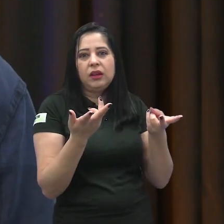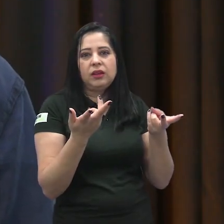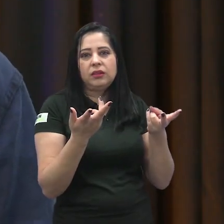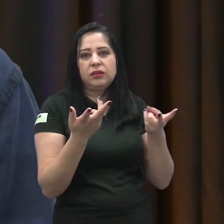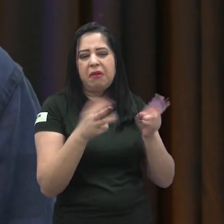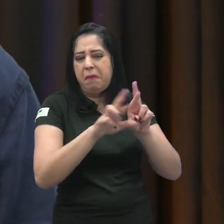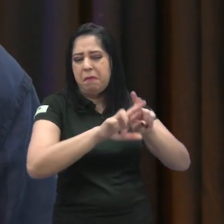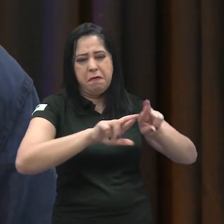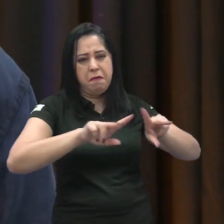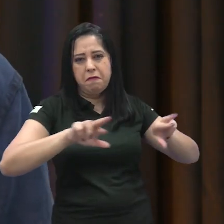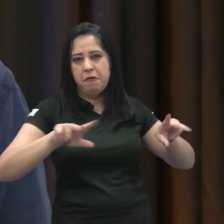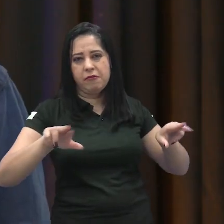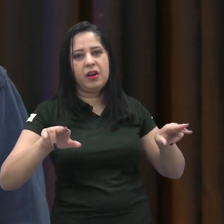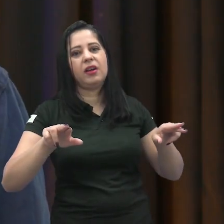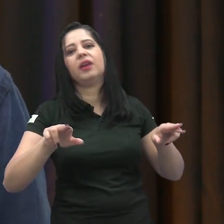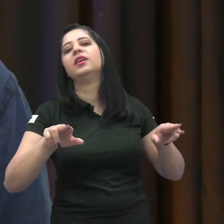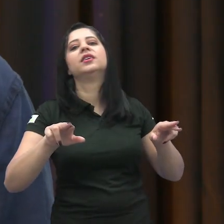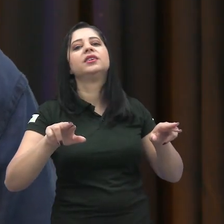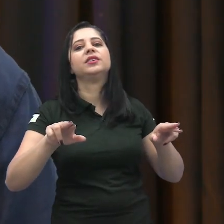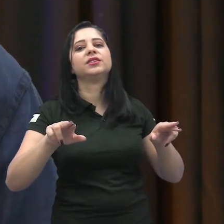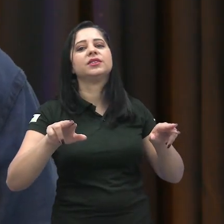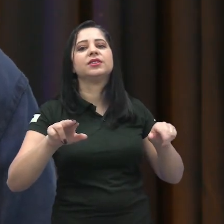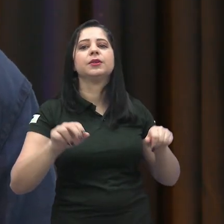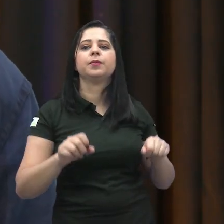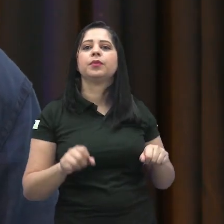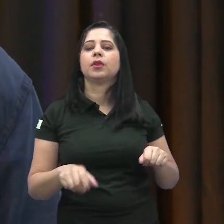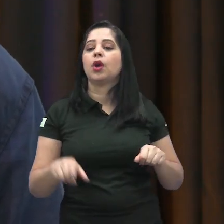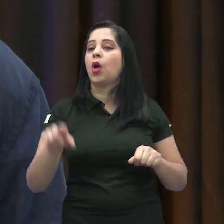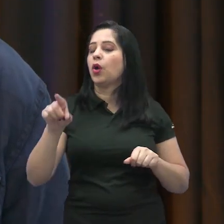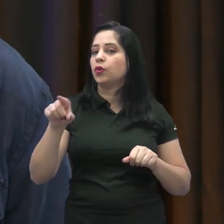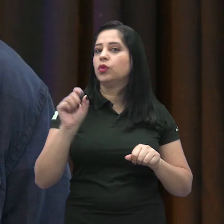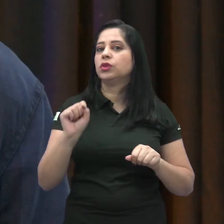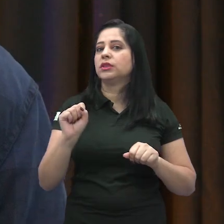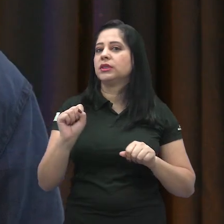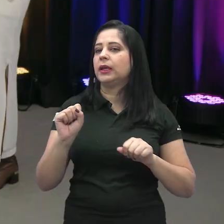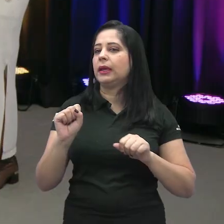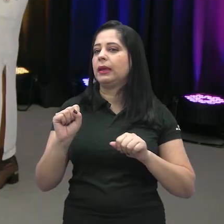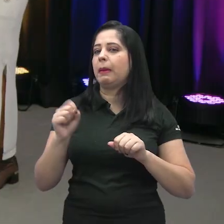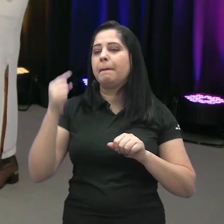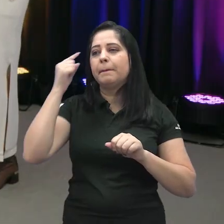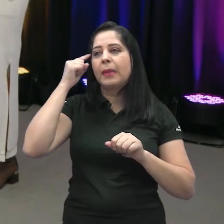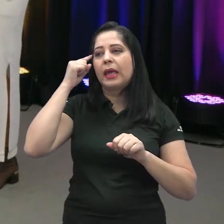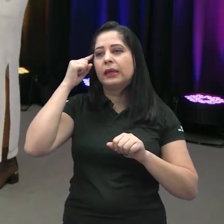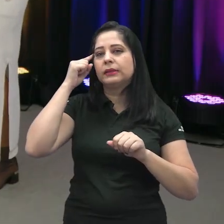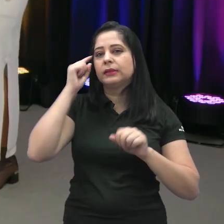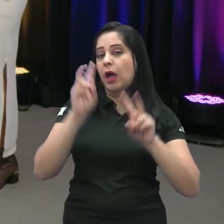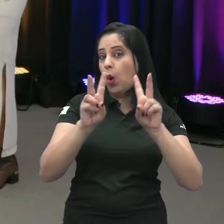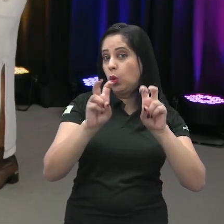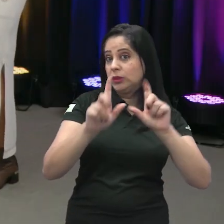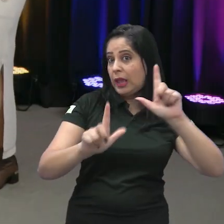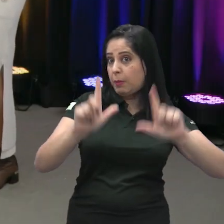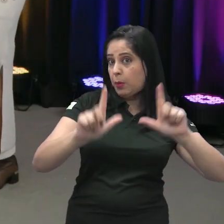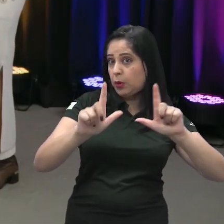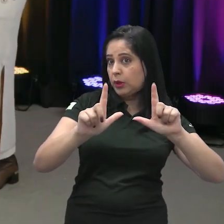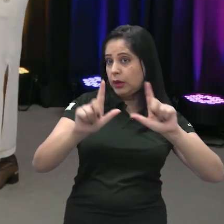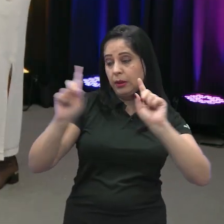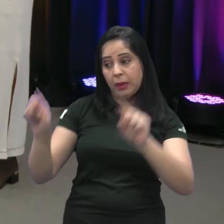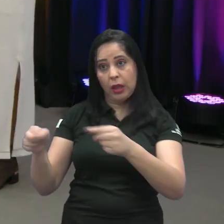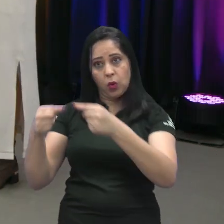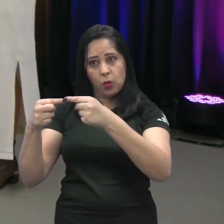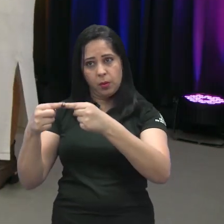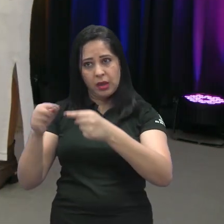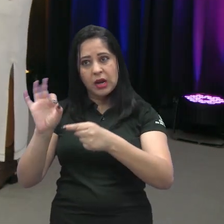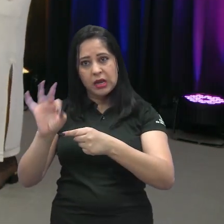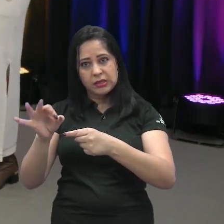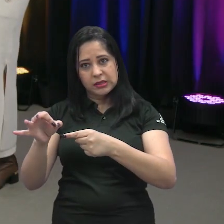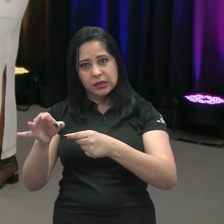né? Uhum. Aí você vai desenvolver a arte de acordo com o tema. Você veio inspirado pela temática do programa, que era essa coisa do